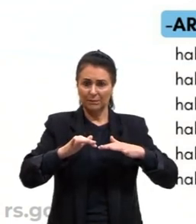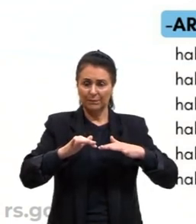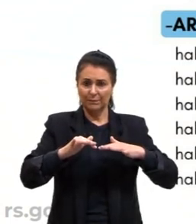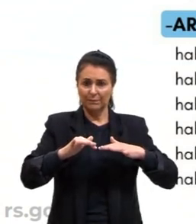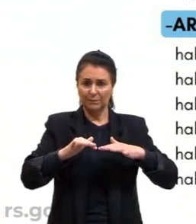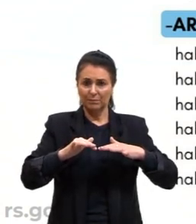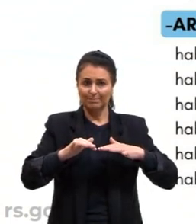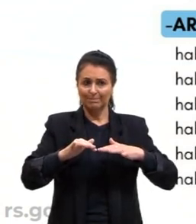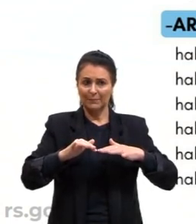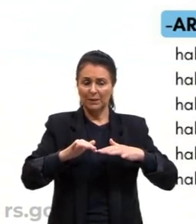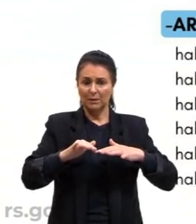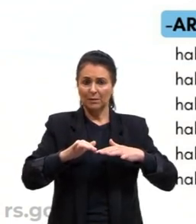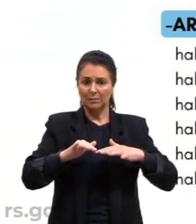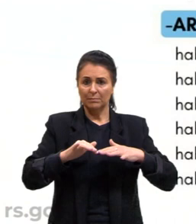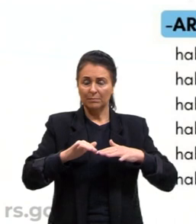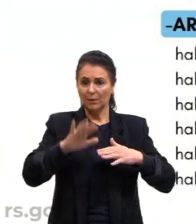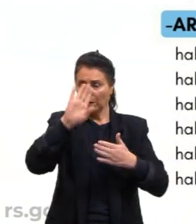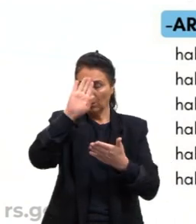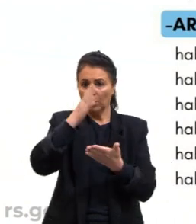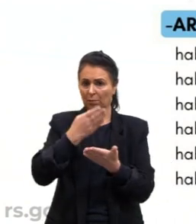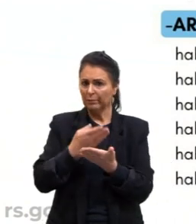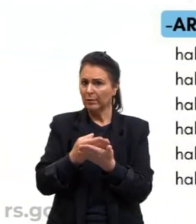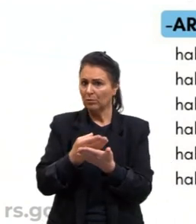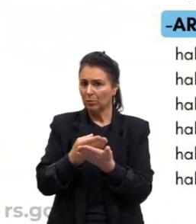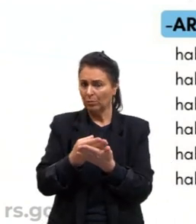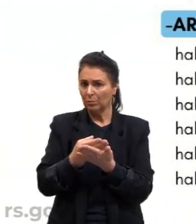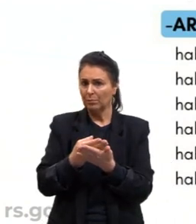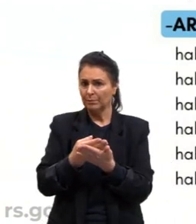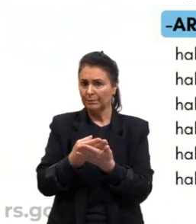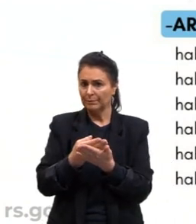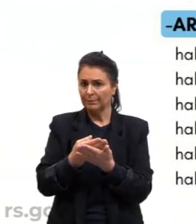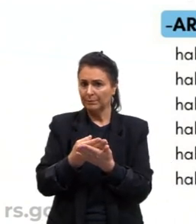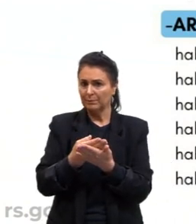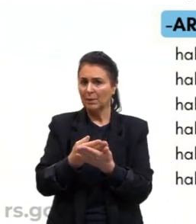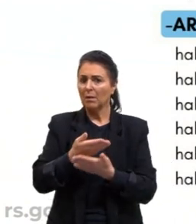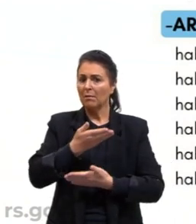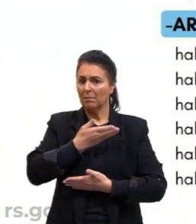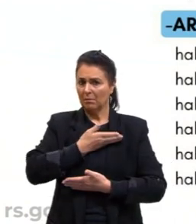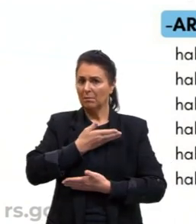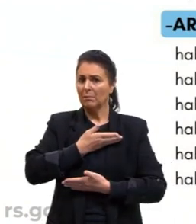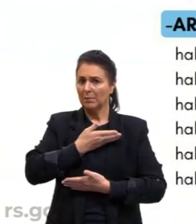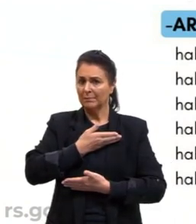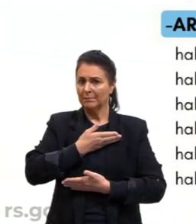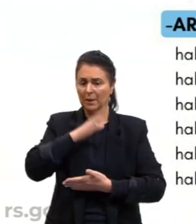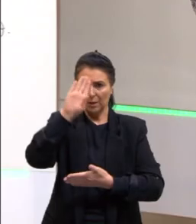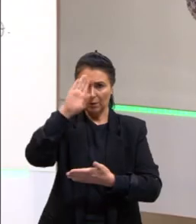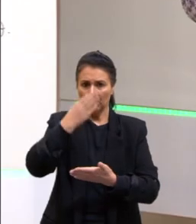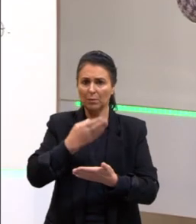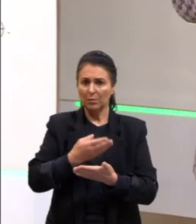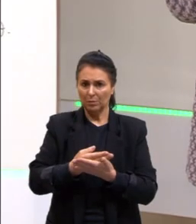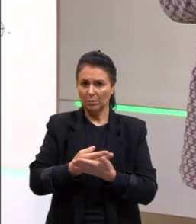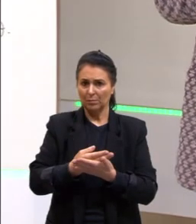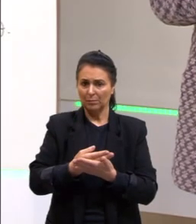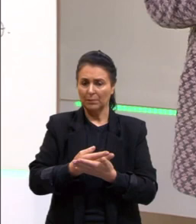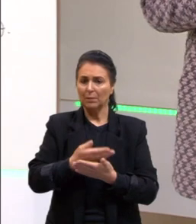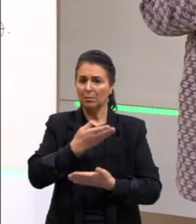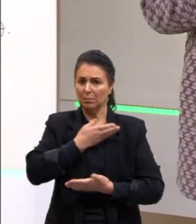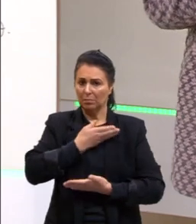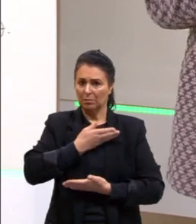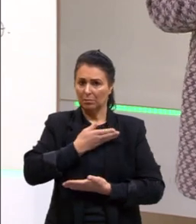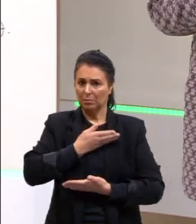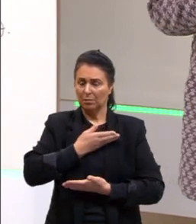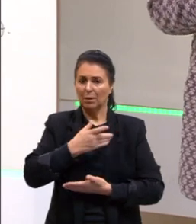no Crew não creiam que foram amigas Então olha só nesse caso nós